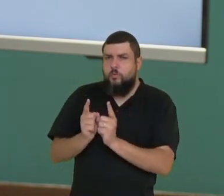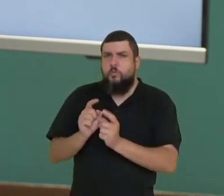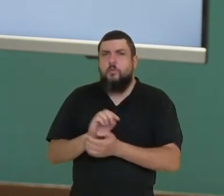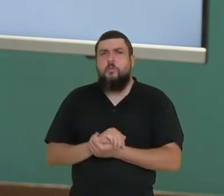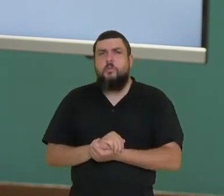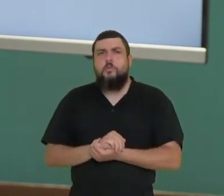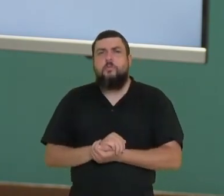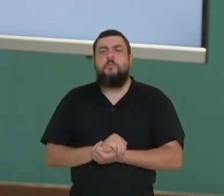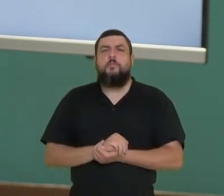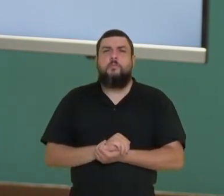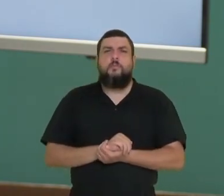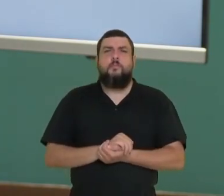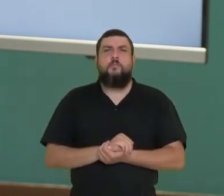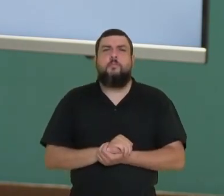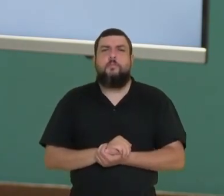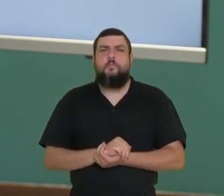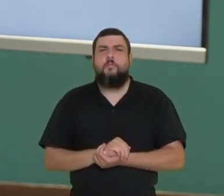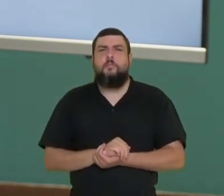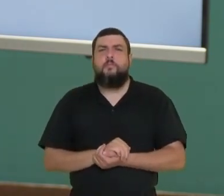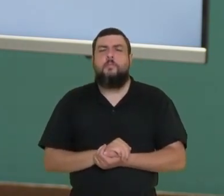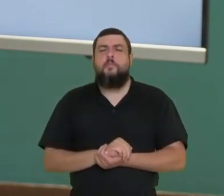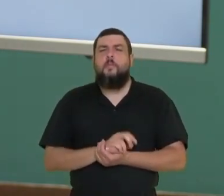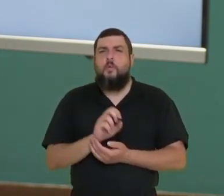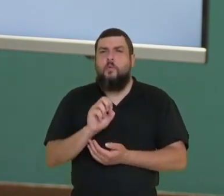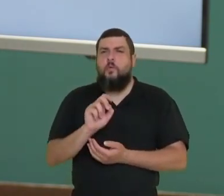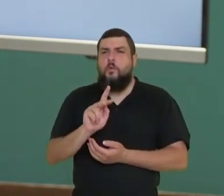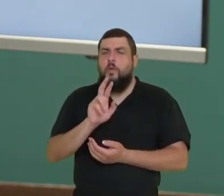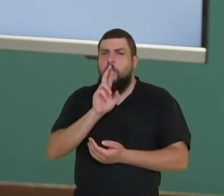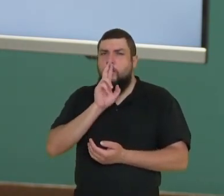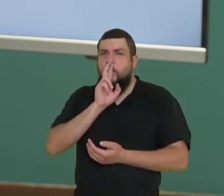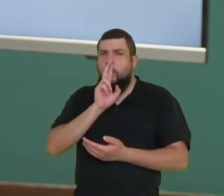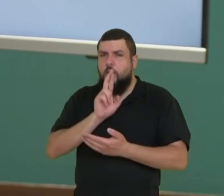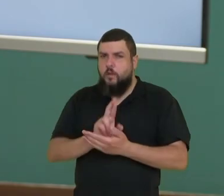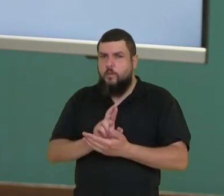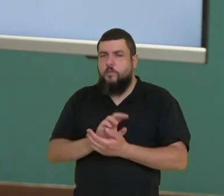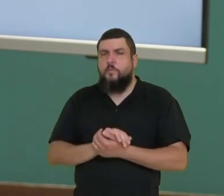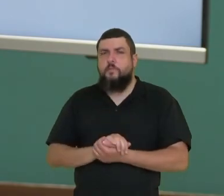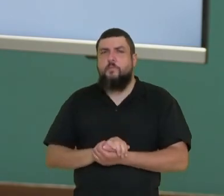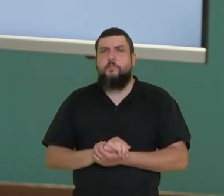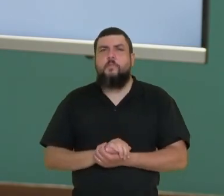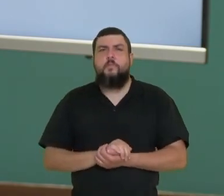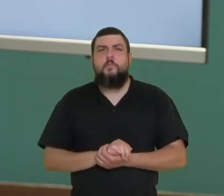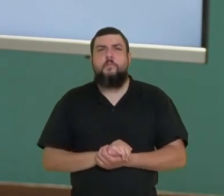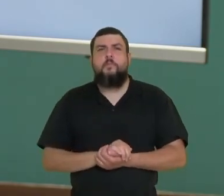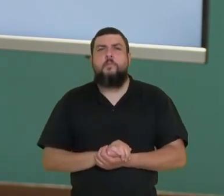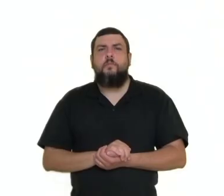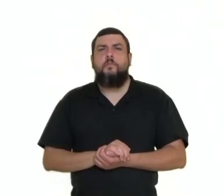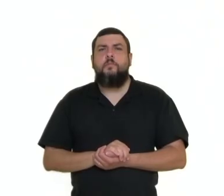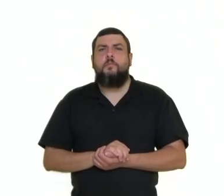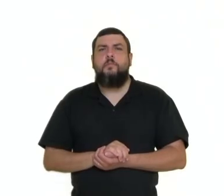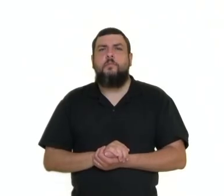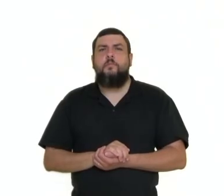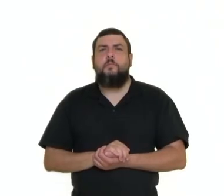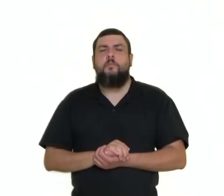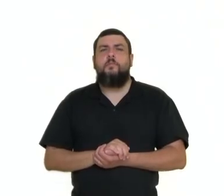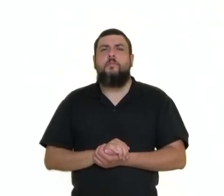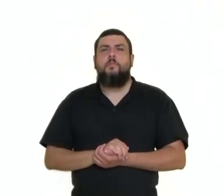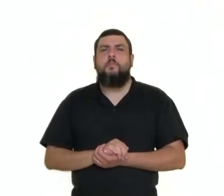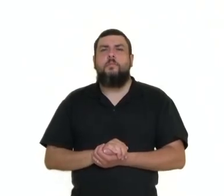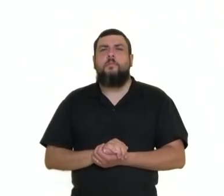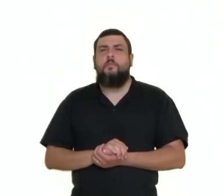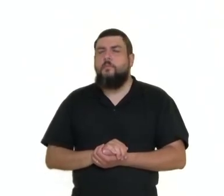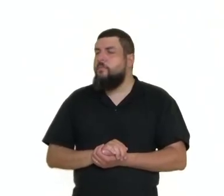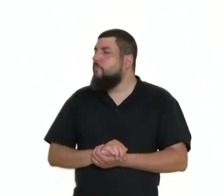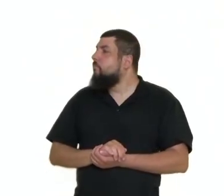desses termos? Vamos para as respostas aqui das 3 opções. Observem, na primeira, ó, quero